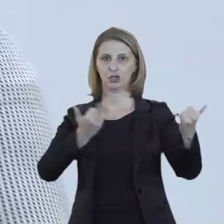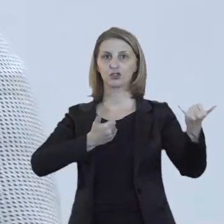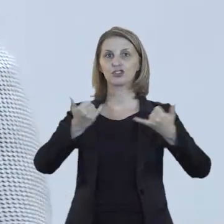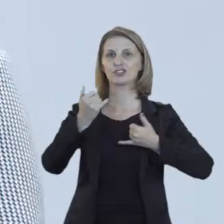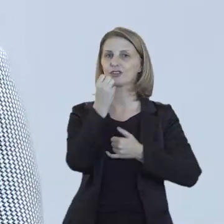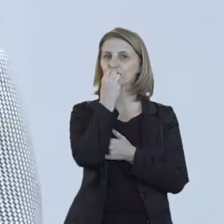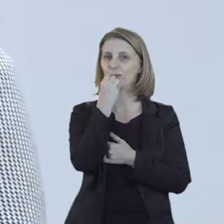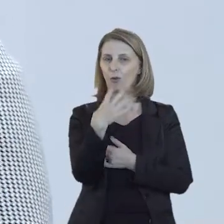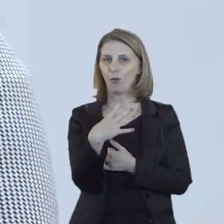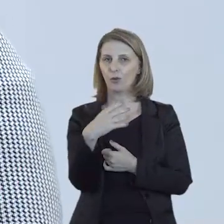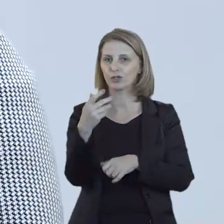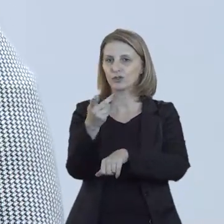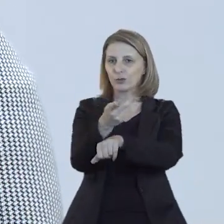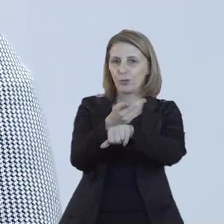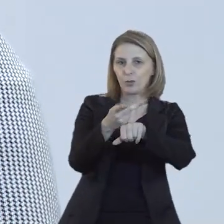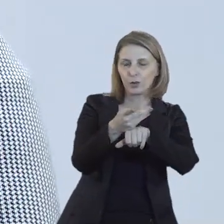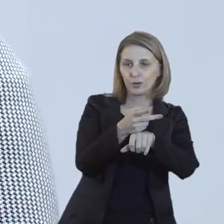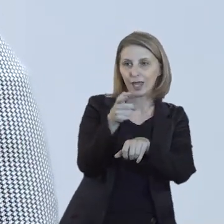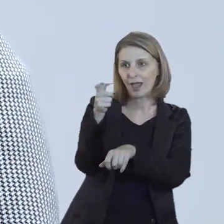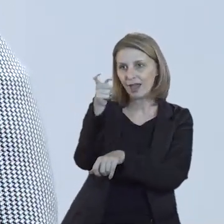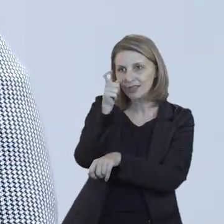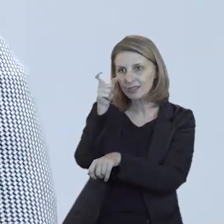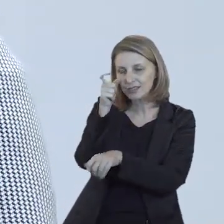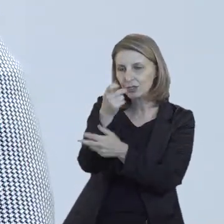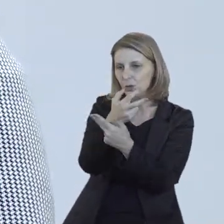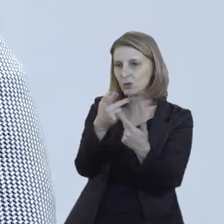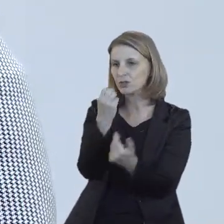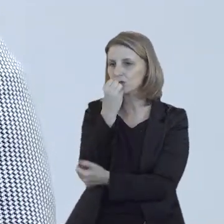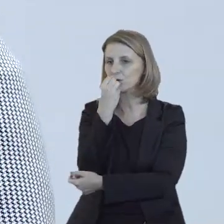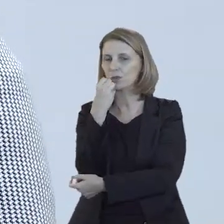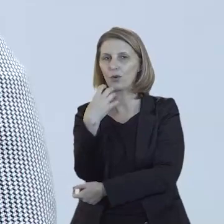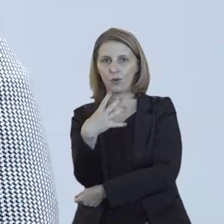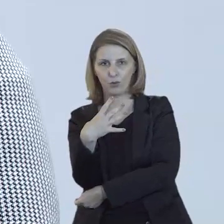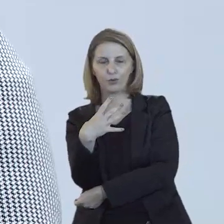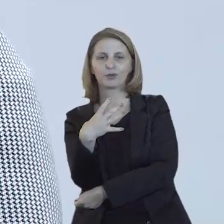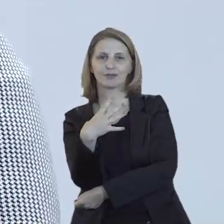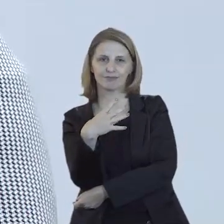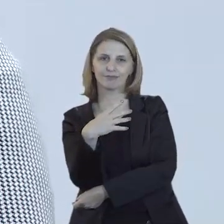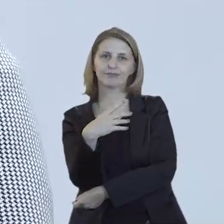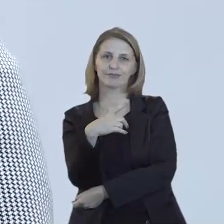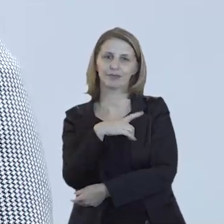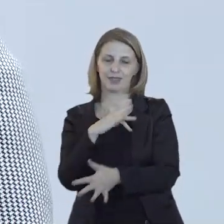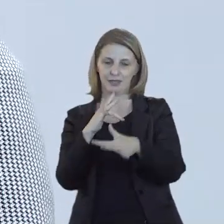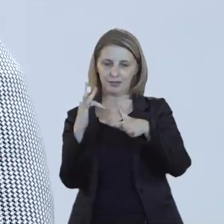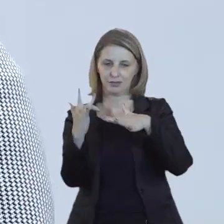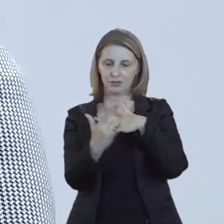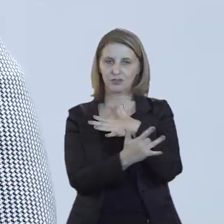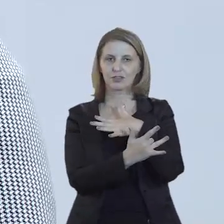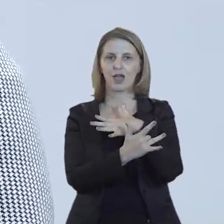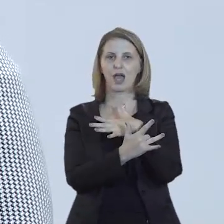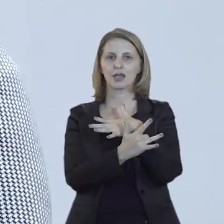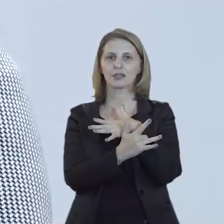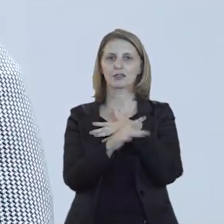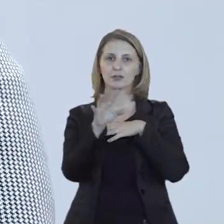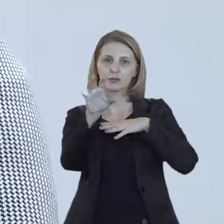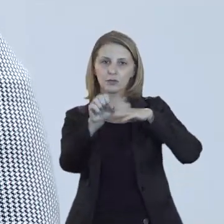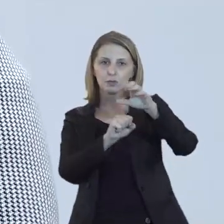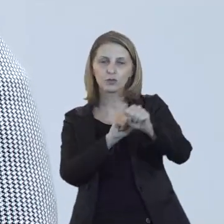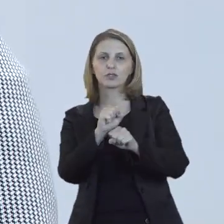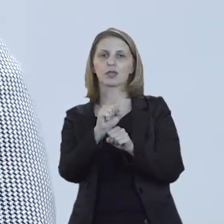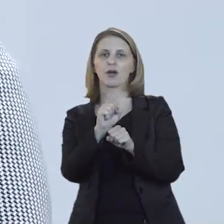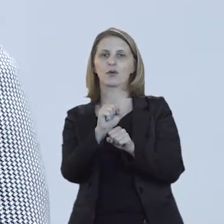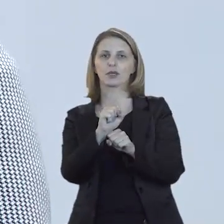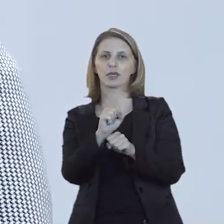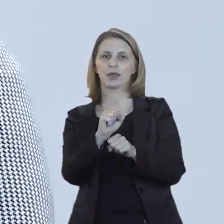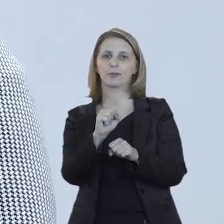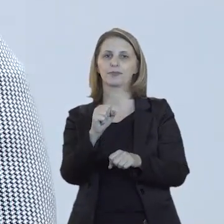mudar, procurar notícias boas também, né? Nas mídias sociais agora já tem alguns movimentos assim que trazem coisas mais tranquilas,